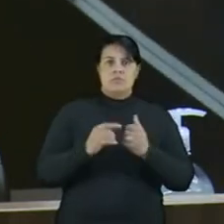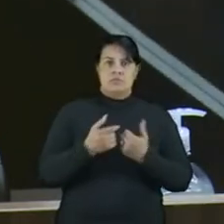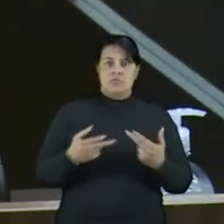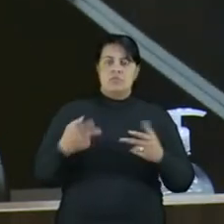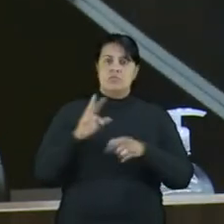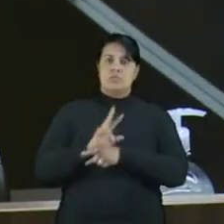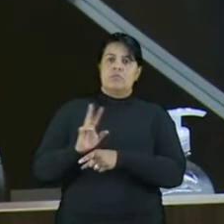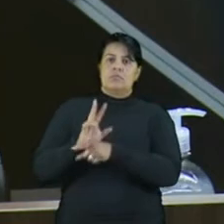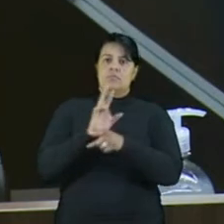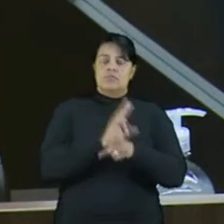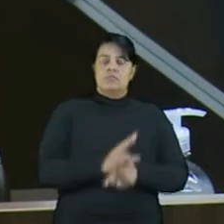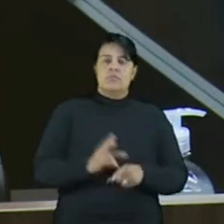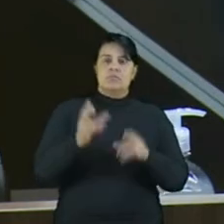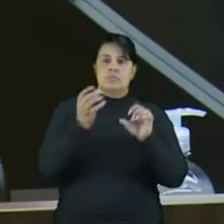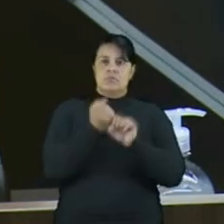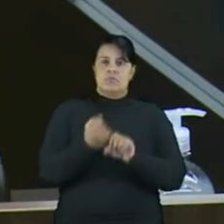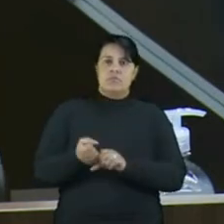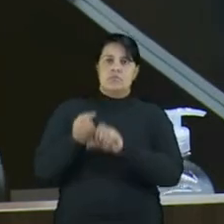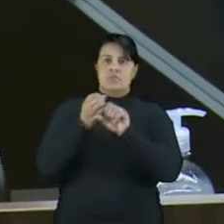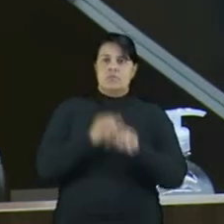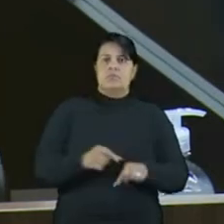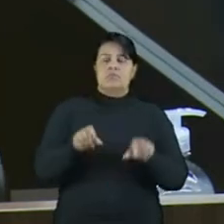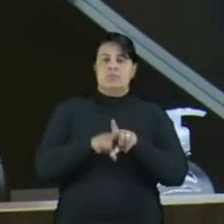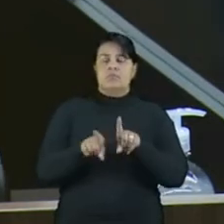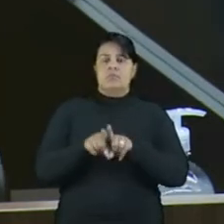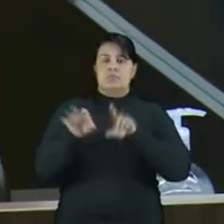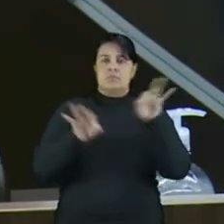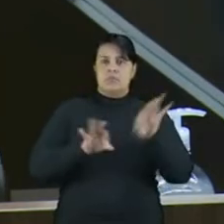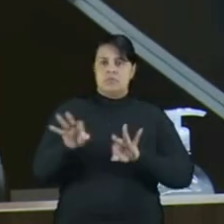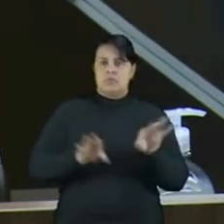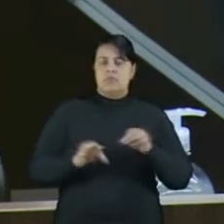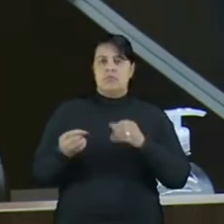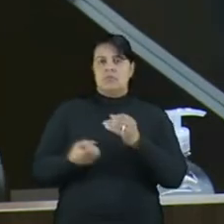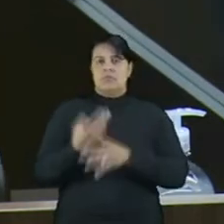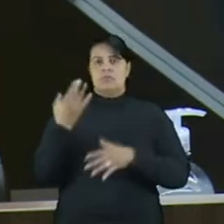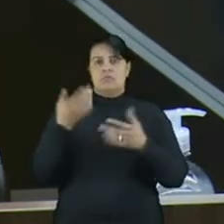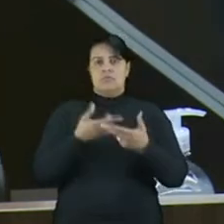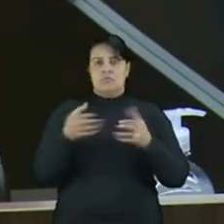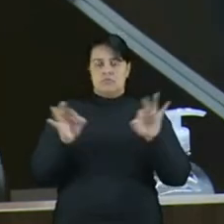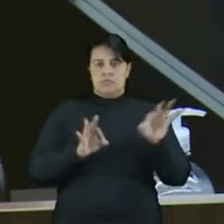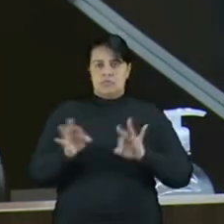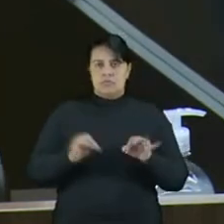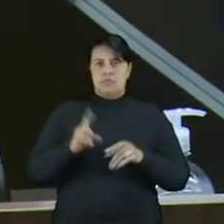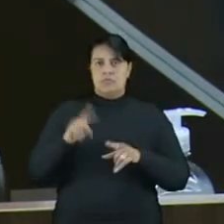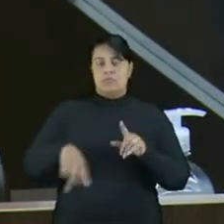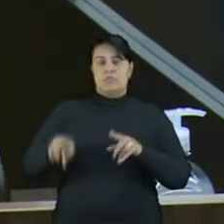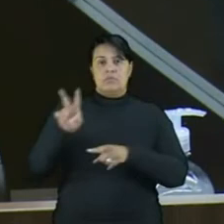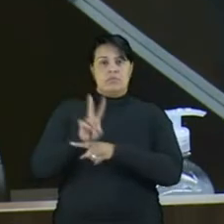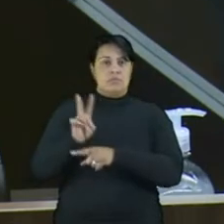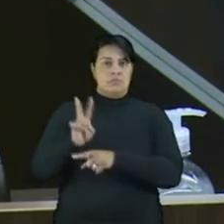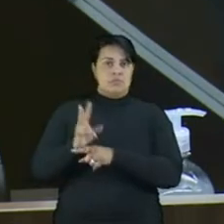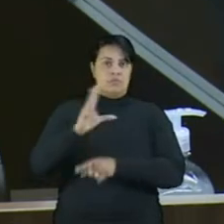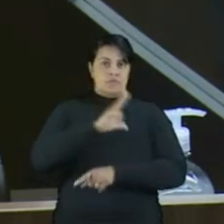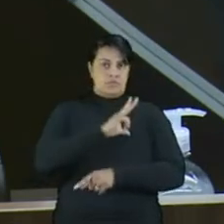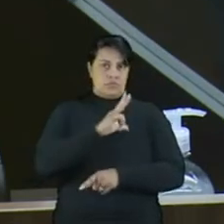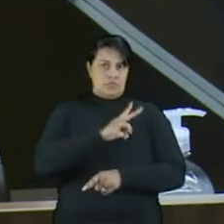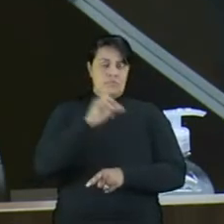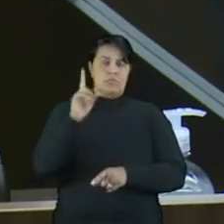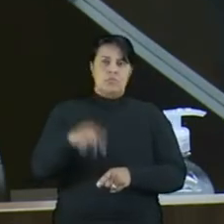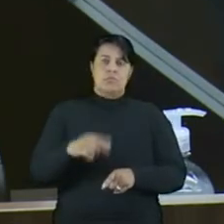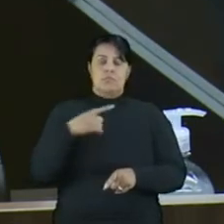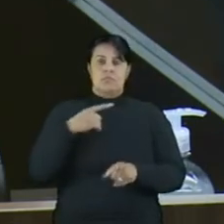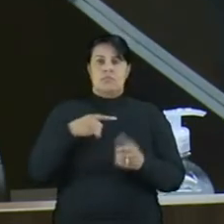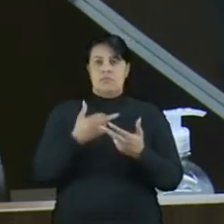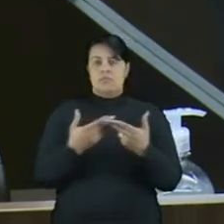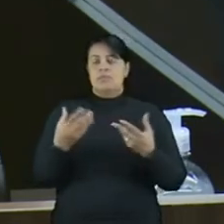dados pessoais, a elaboração de plano de capacitação, a elaboração de política de privacidade, a implantação de mecanismos para